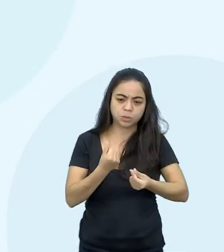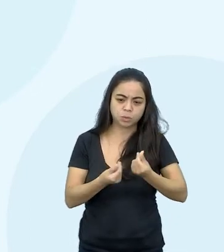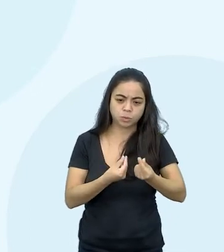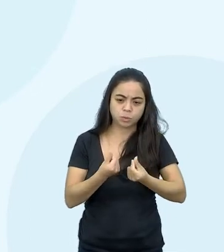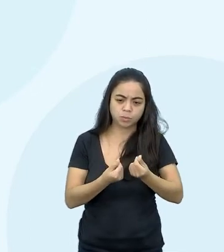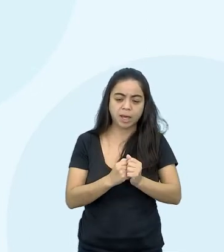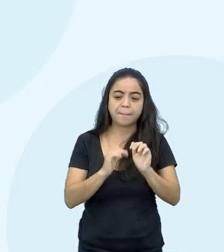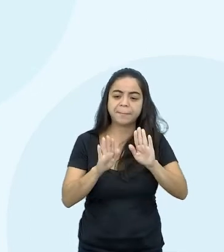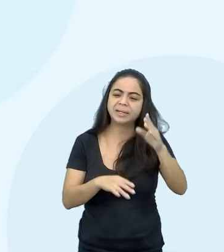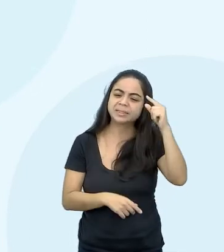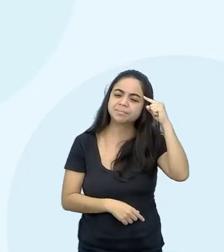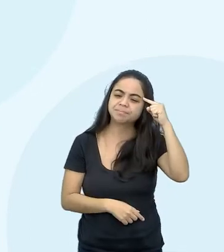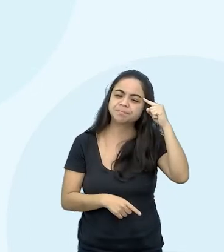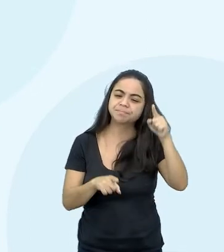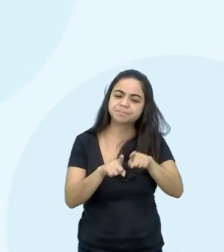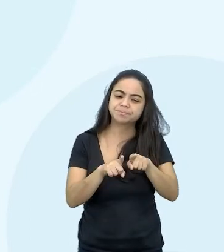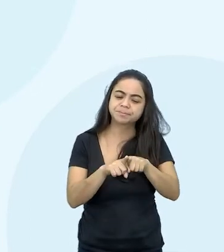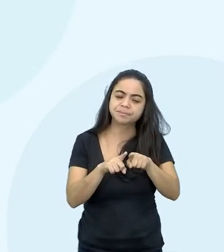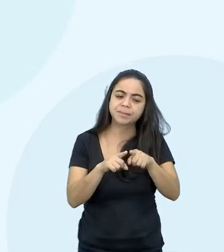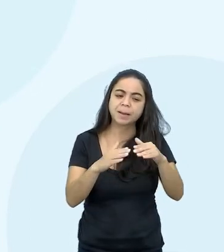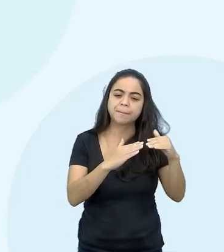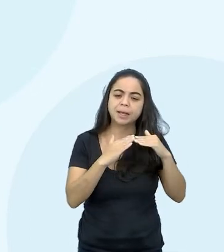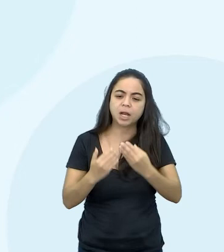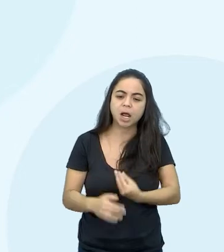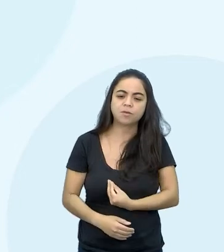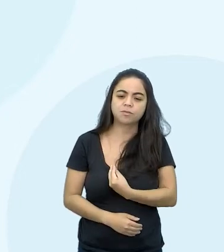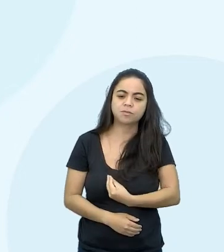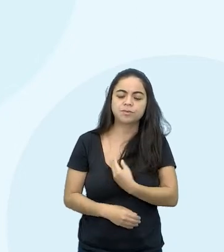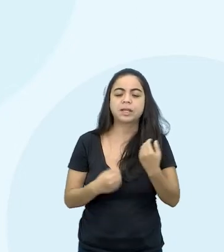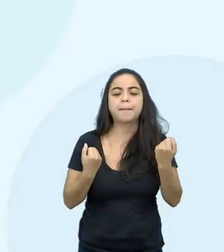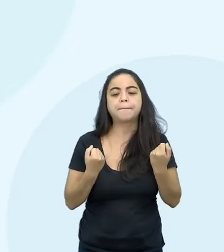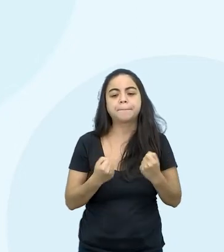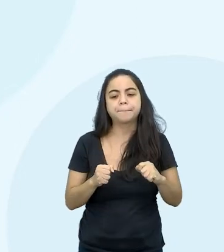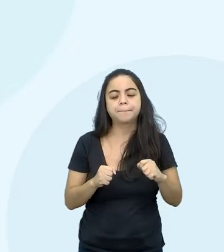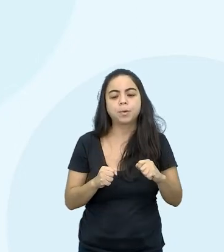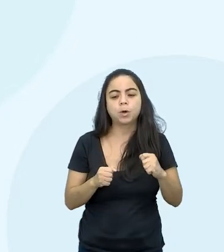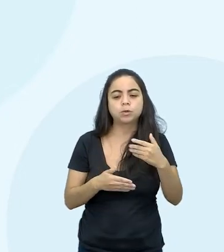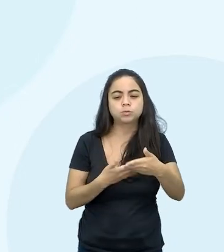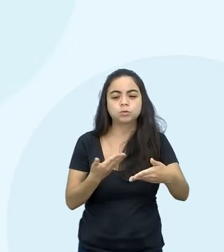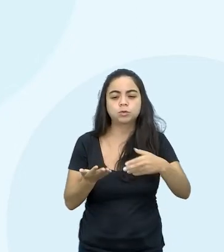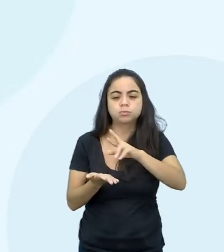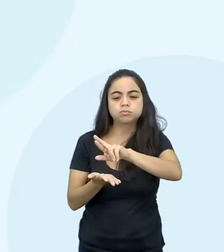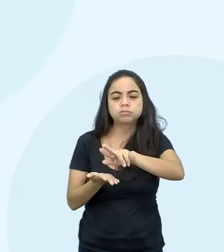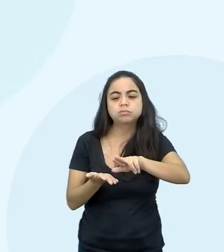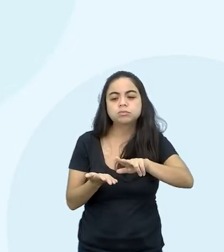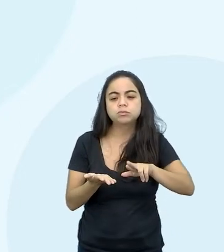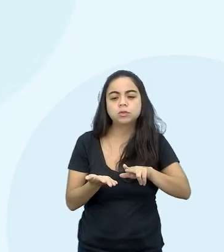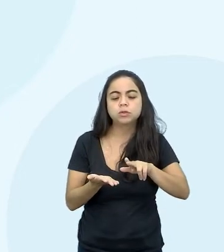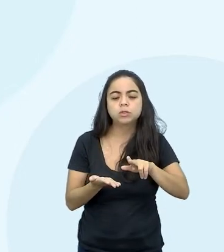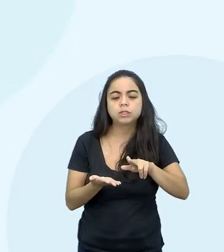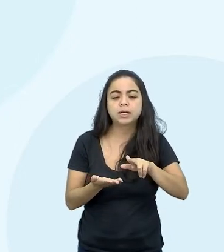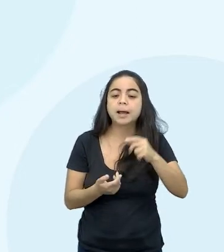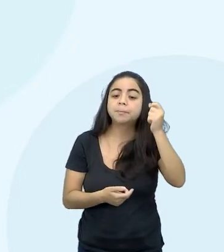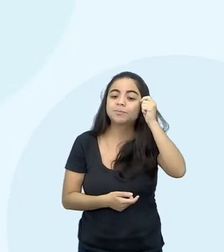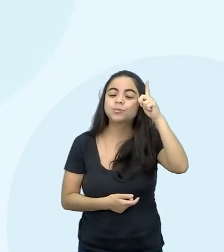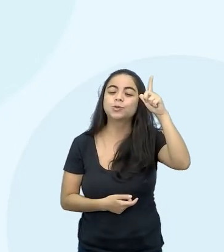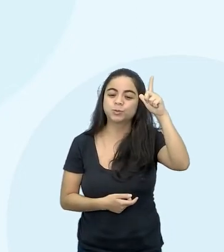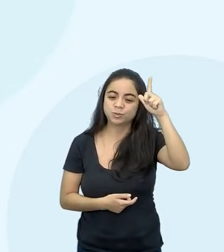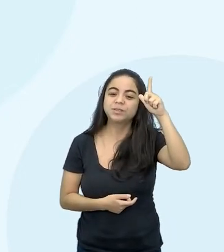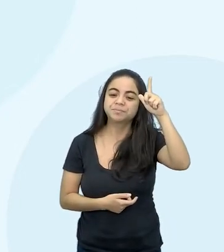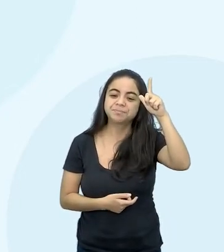pode pensar que o padrão de vida ele pode estar relacionado com uma outra variável, né? Que seria essa